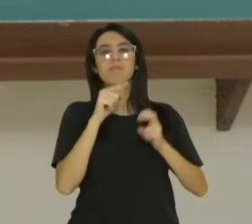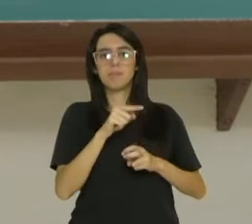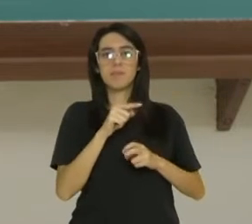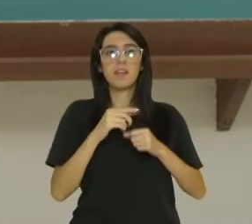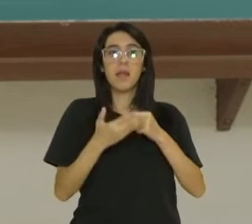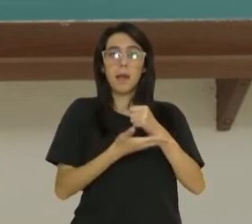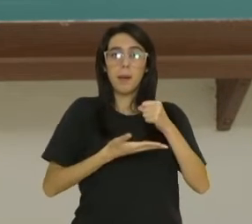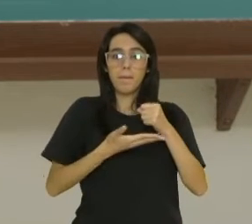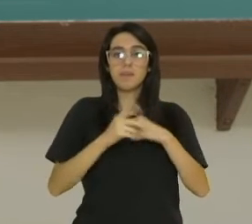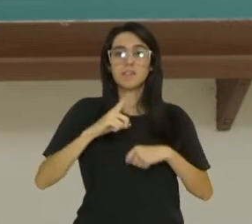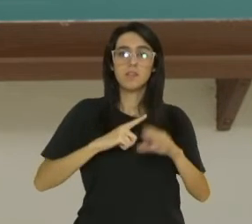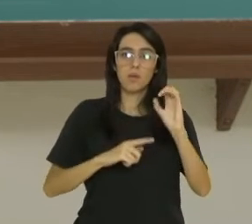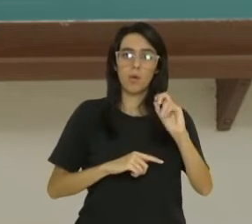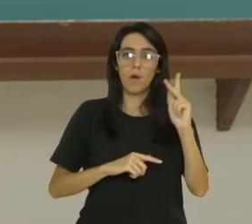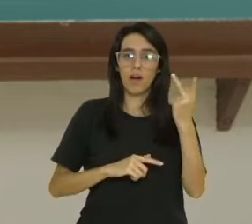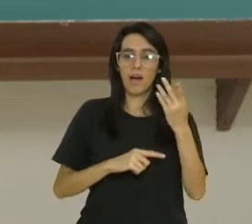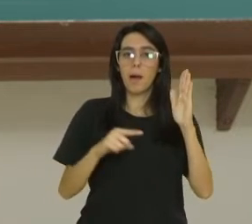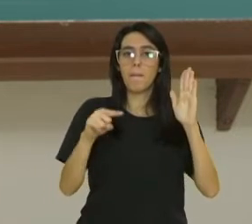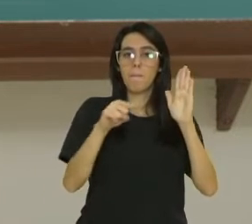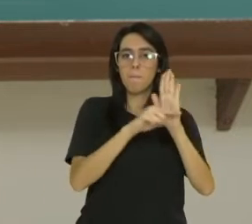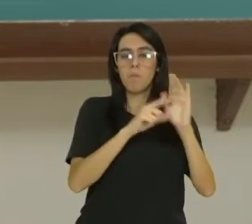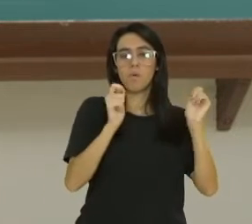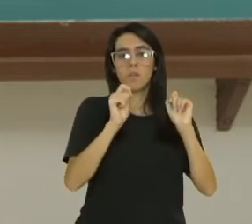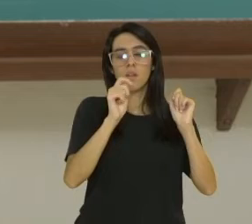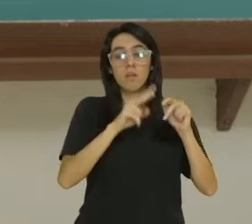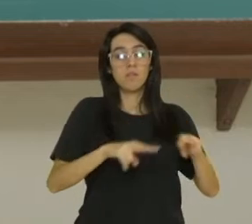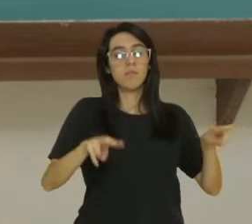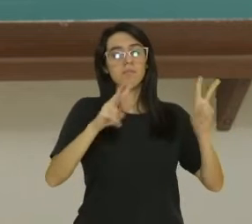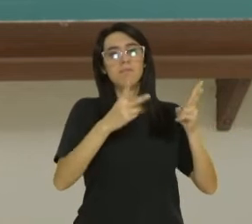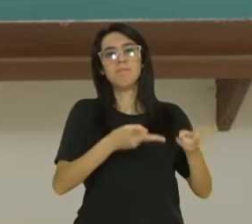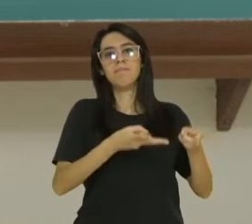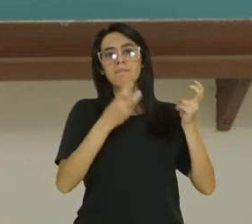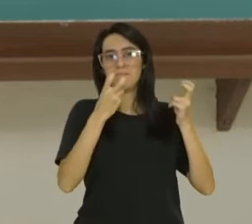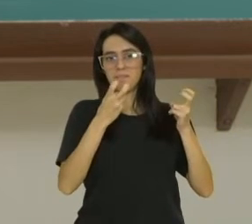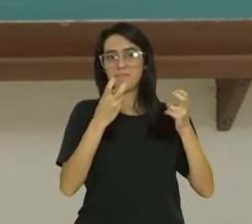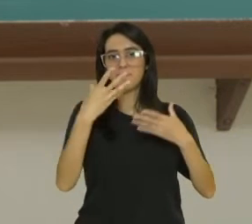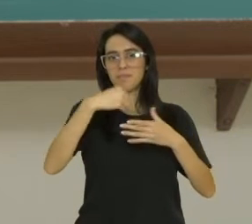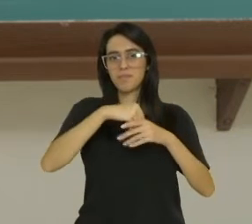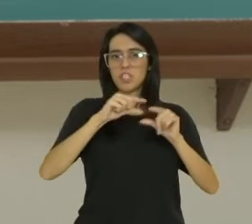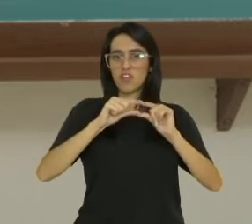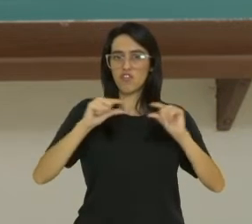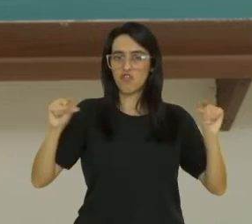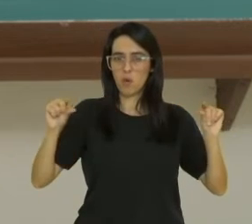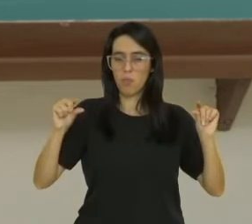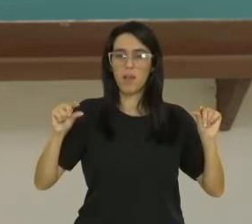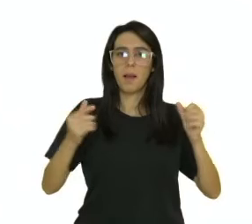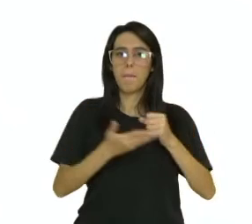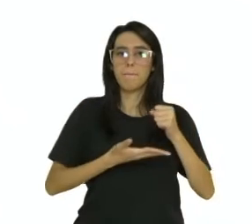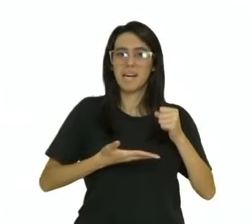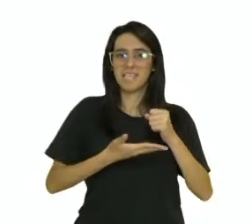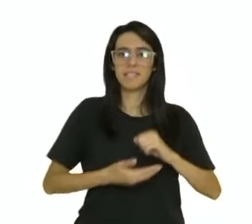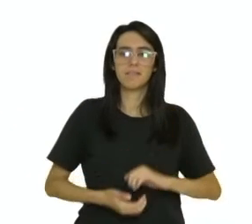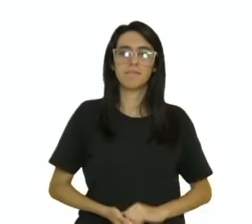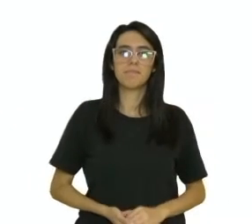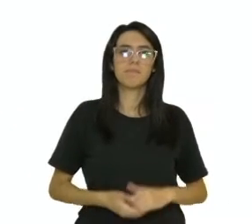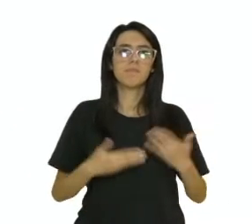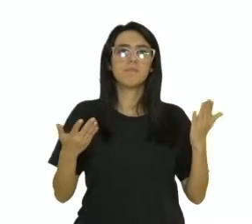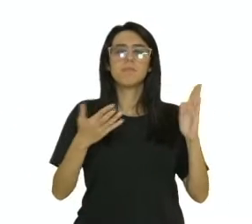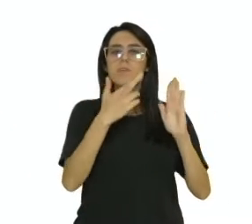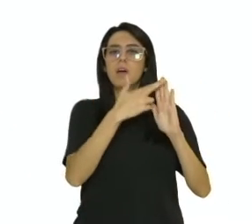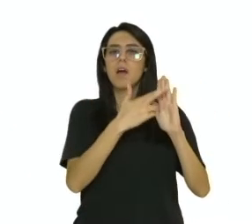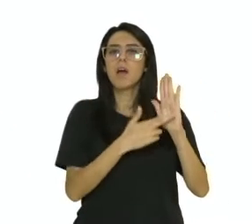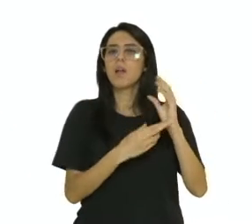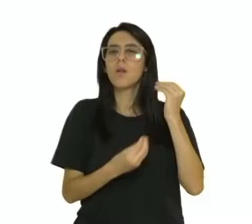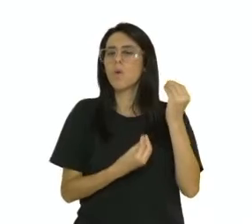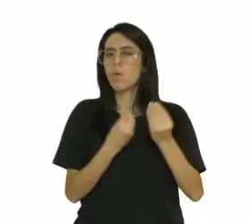base, OH- é o que a gente usa, visualmente aí para identificar na fórmula molecular das bases. Quais são as propriedades das